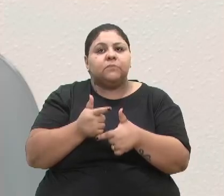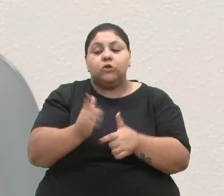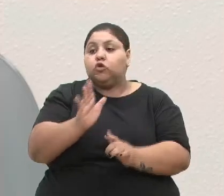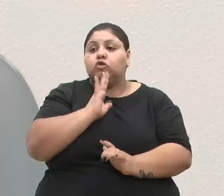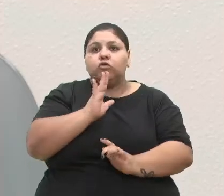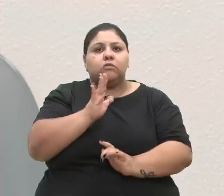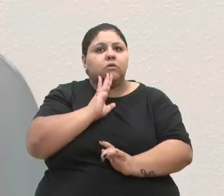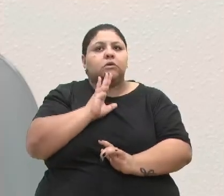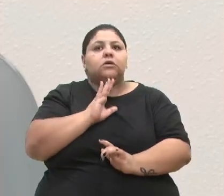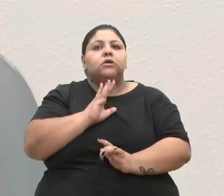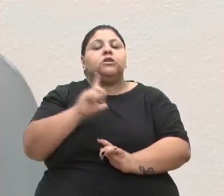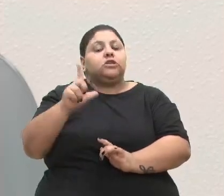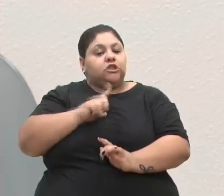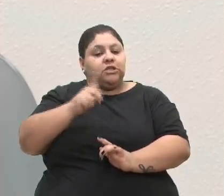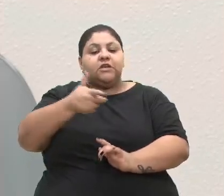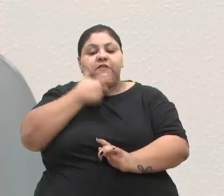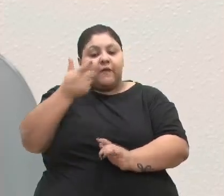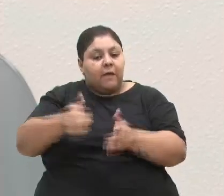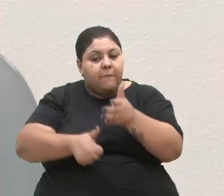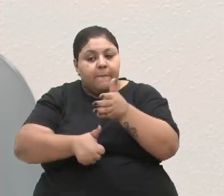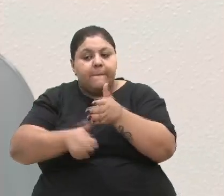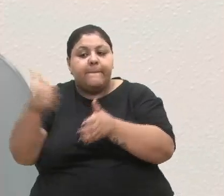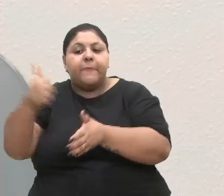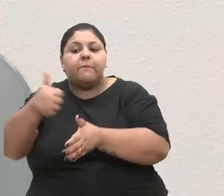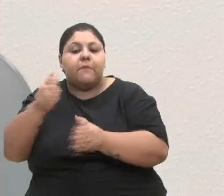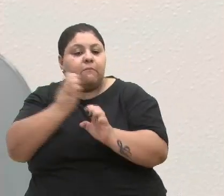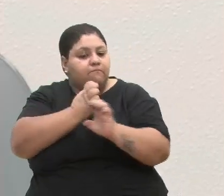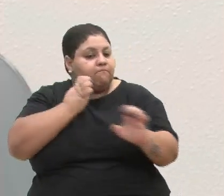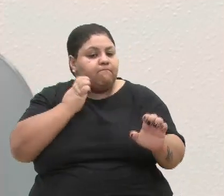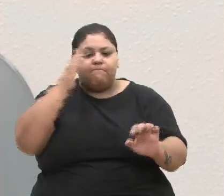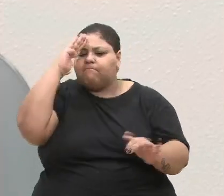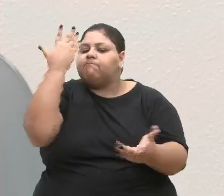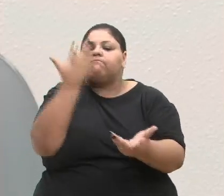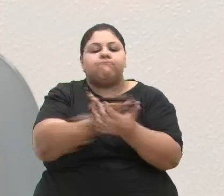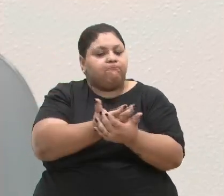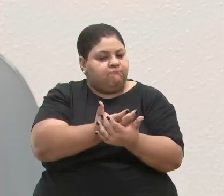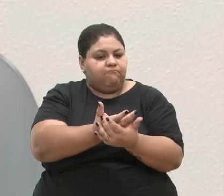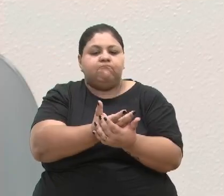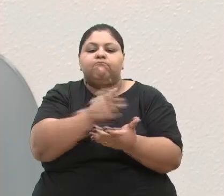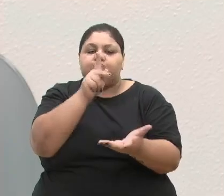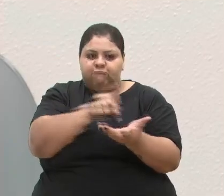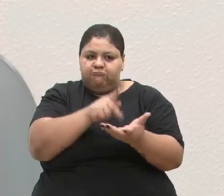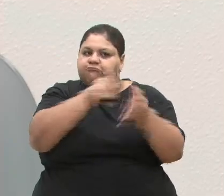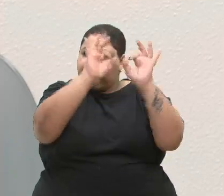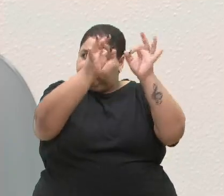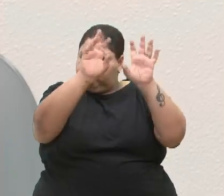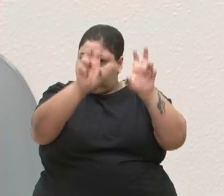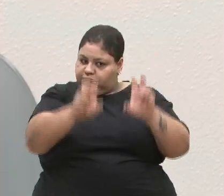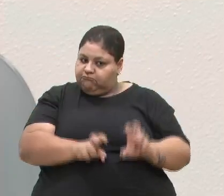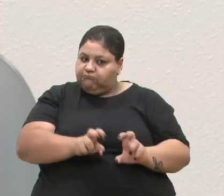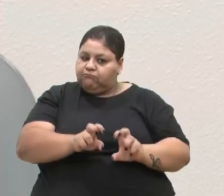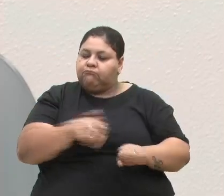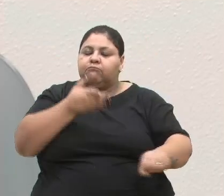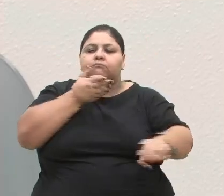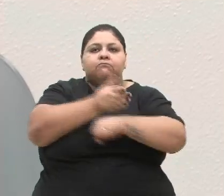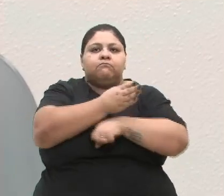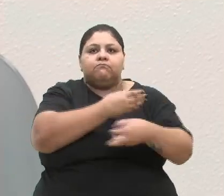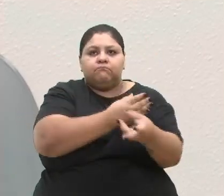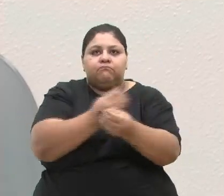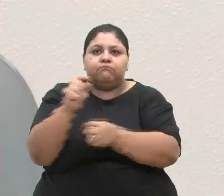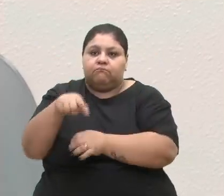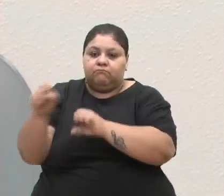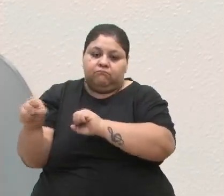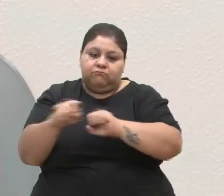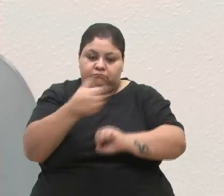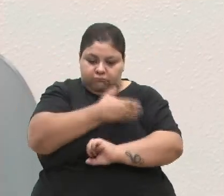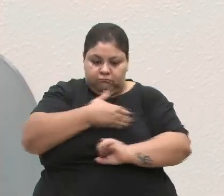ela teria que falar com ele, que eu tenho certeza absoluta que ele dominava o assunto. Então, frequentava muito aqui o poder público,